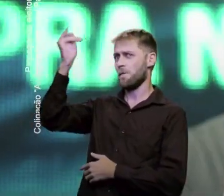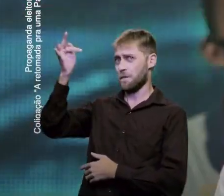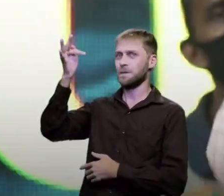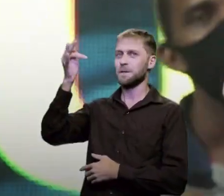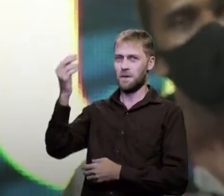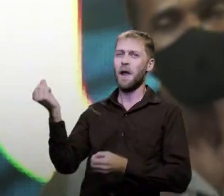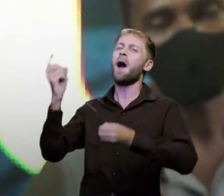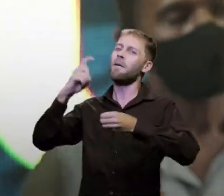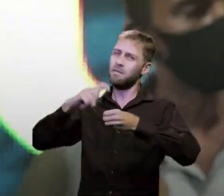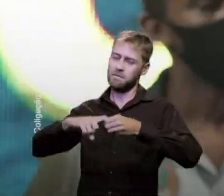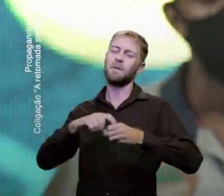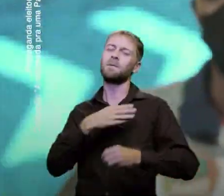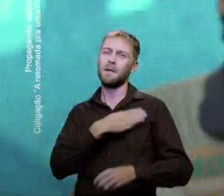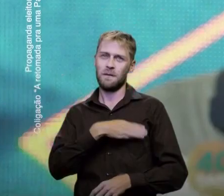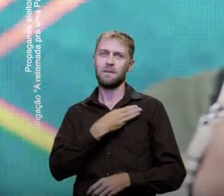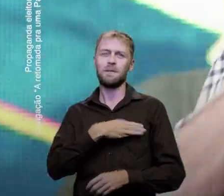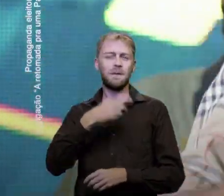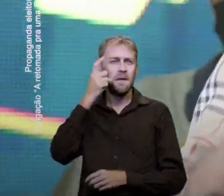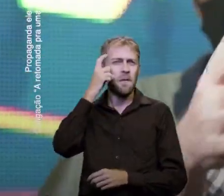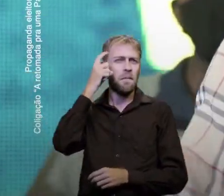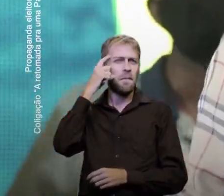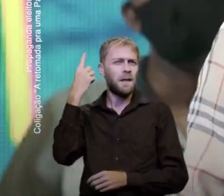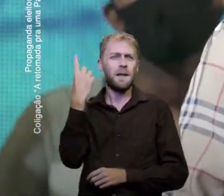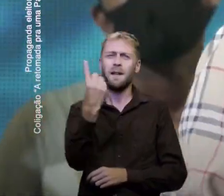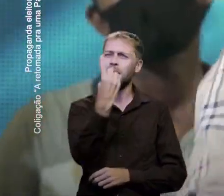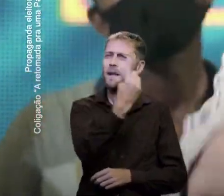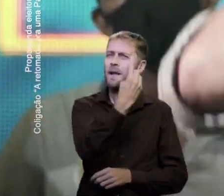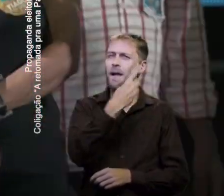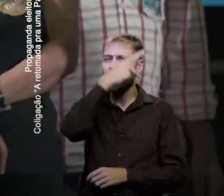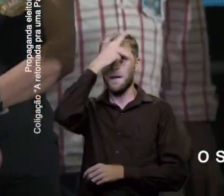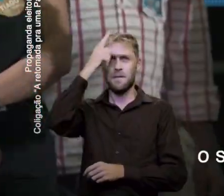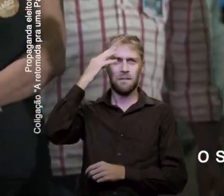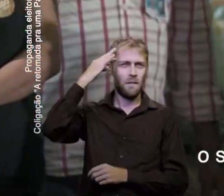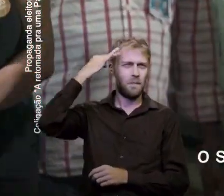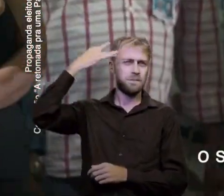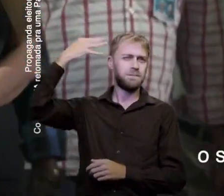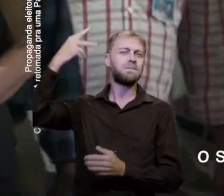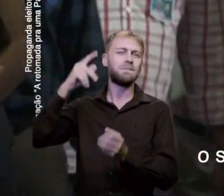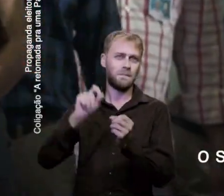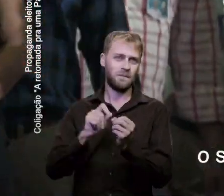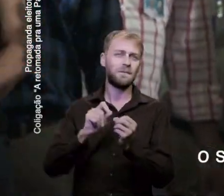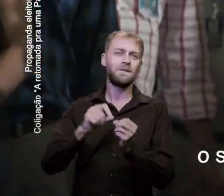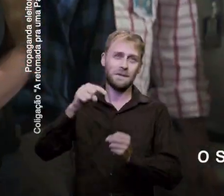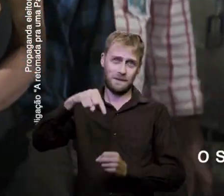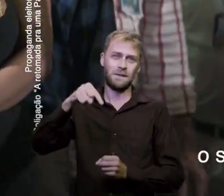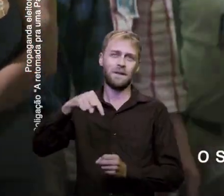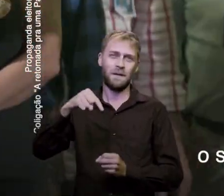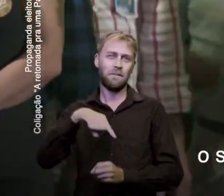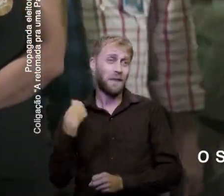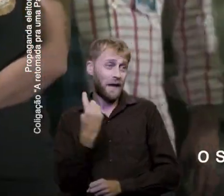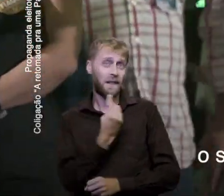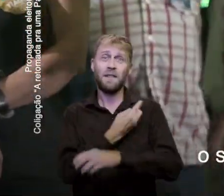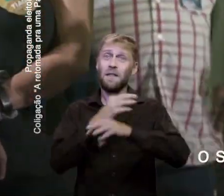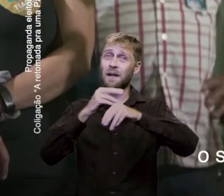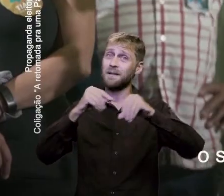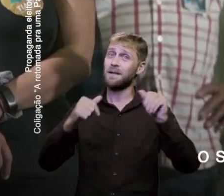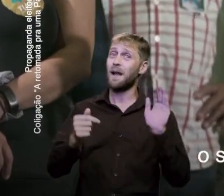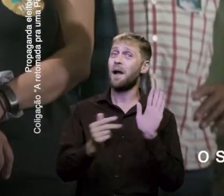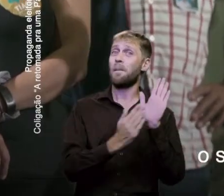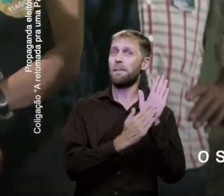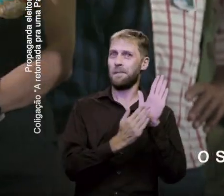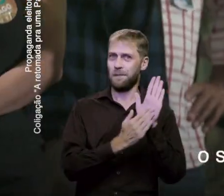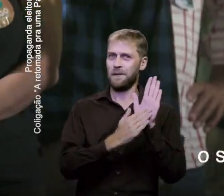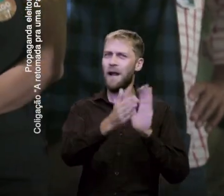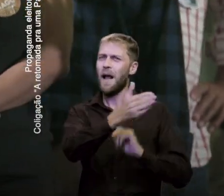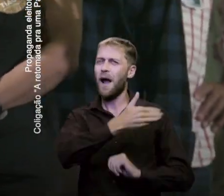voltará a ter no coração e na mente de cada palmense o sonho de fazer dessa aqui a nossa terra